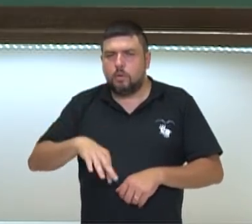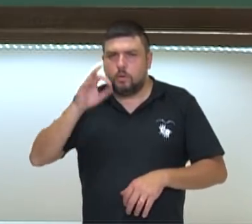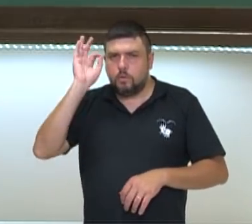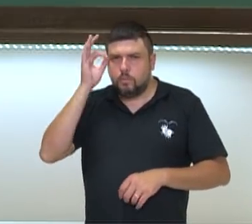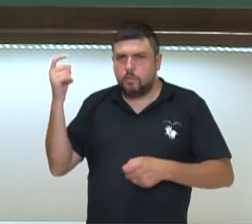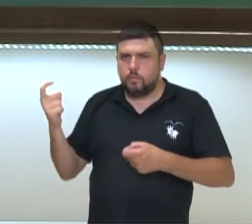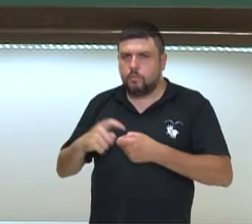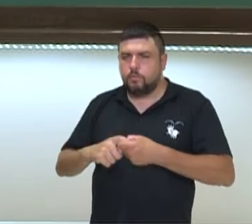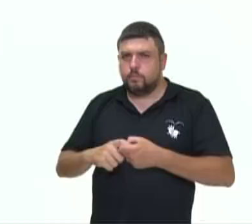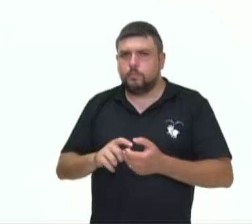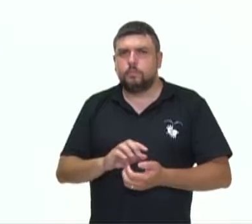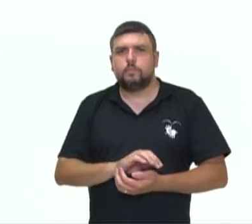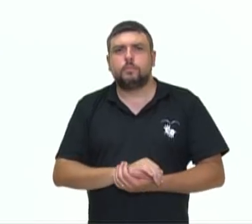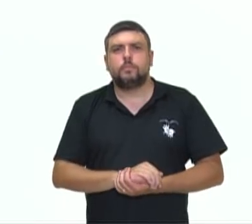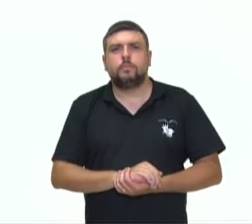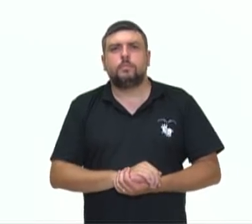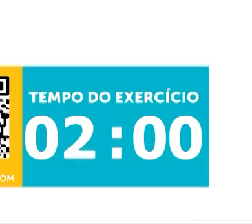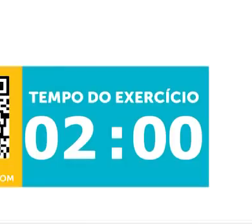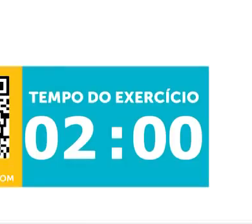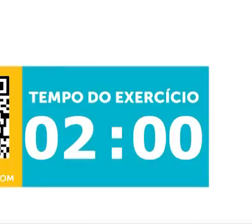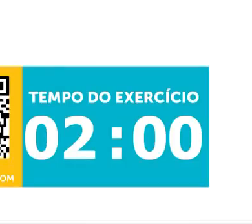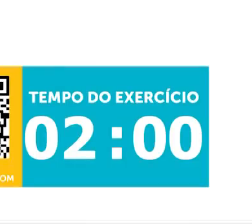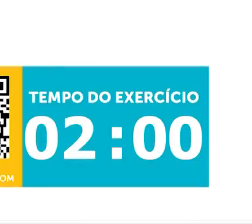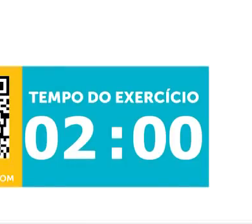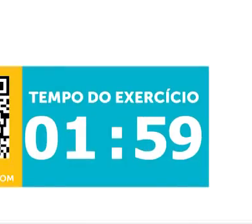já voltamos.